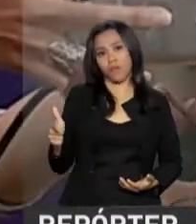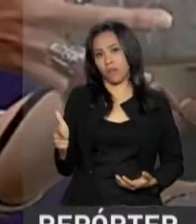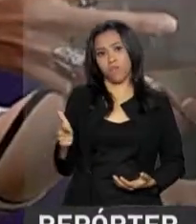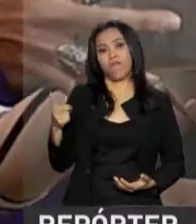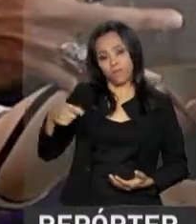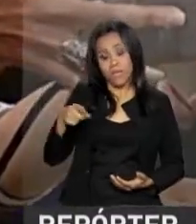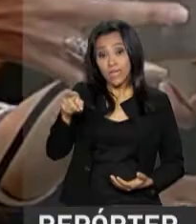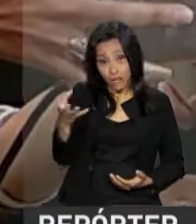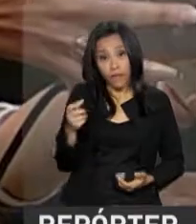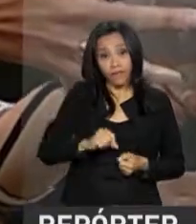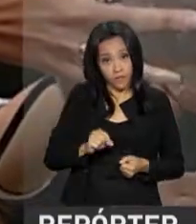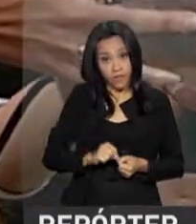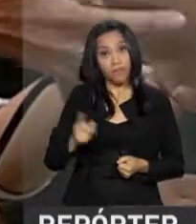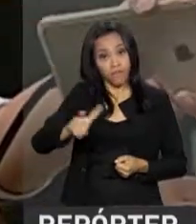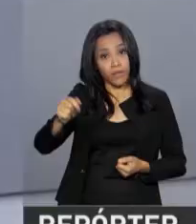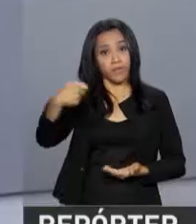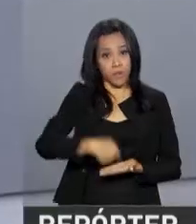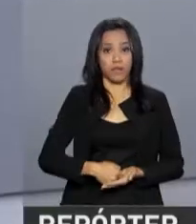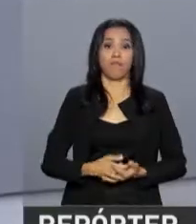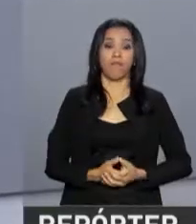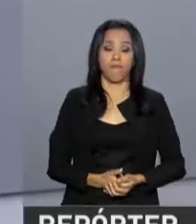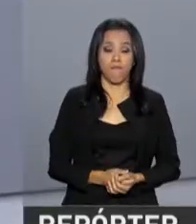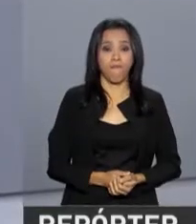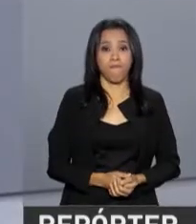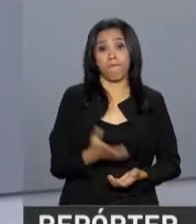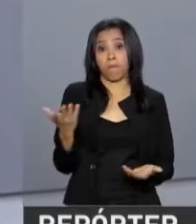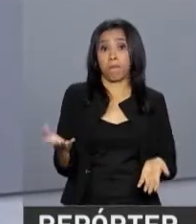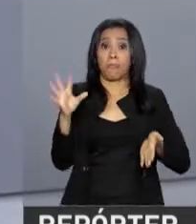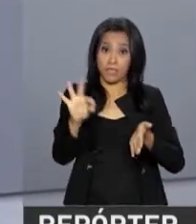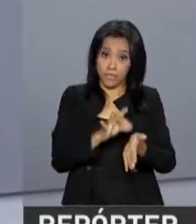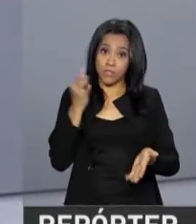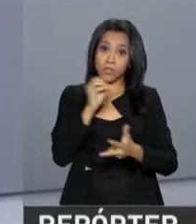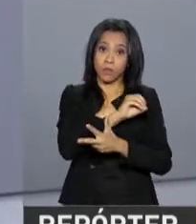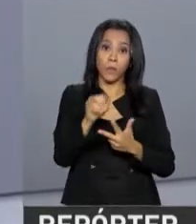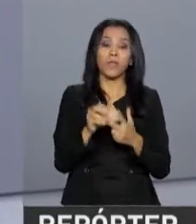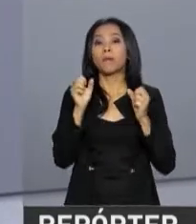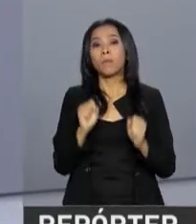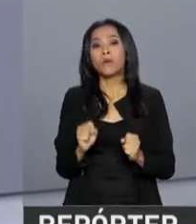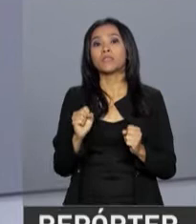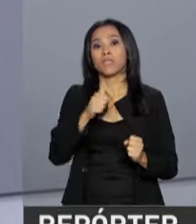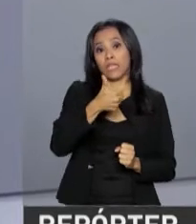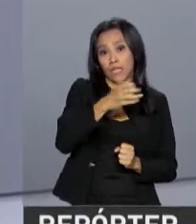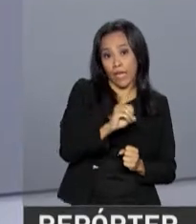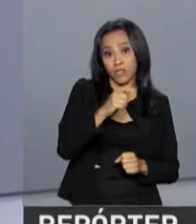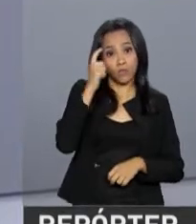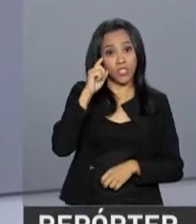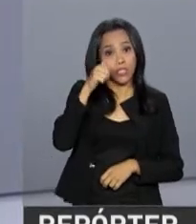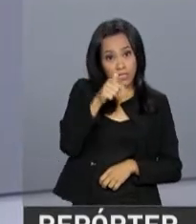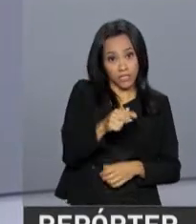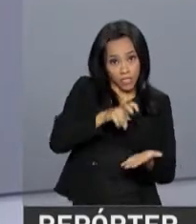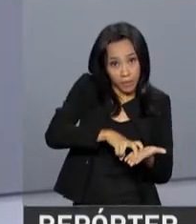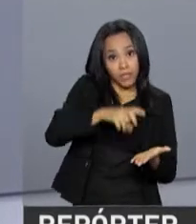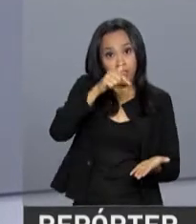quiser fazer o enem ele terá que pagar as inscrições para o enem poderão ser feitas das 10 horas do dia 7 de maio